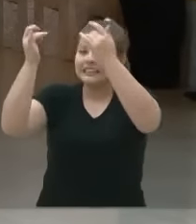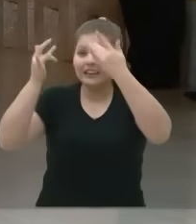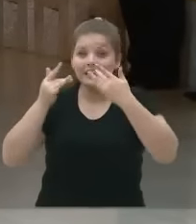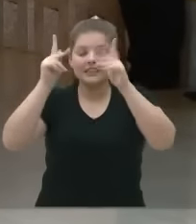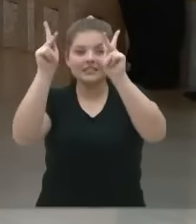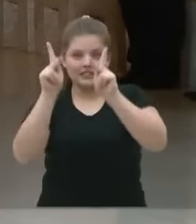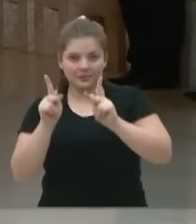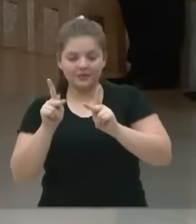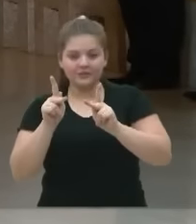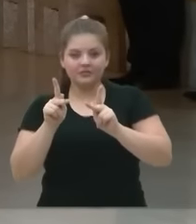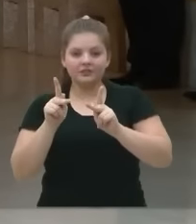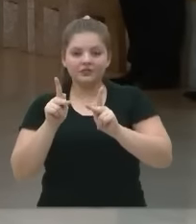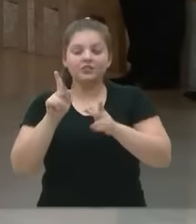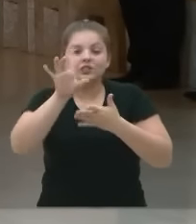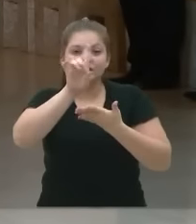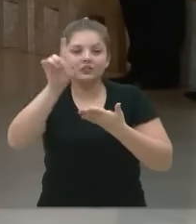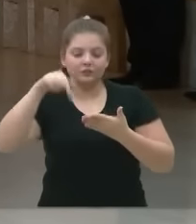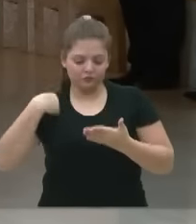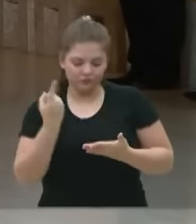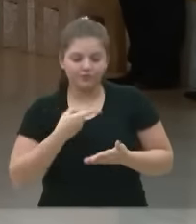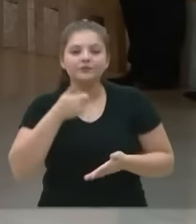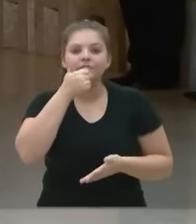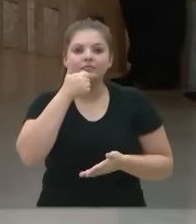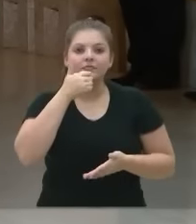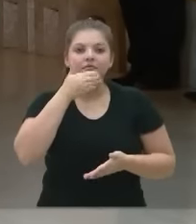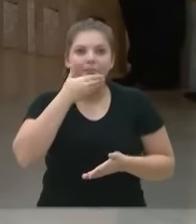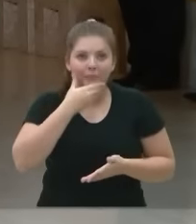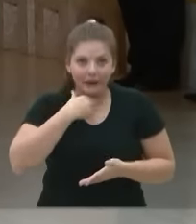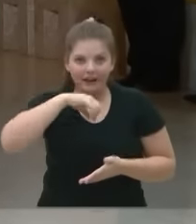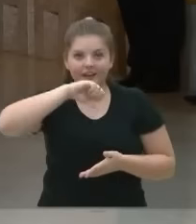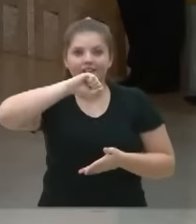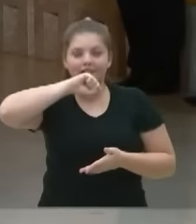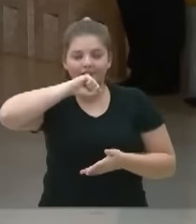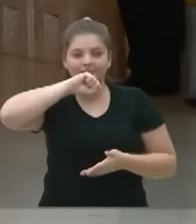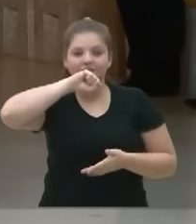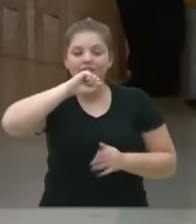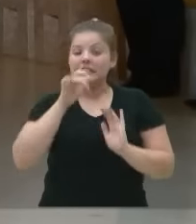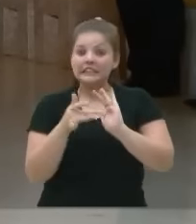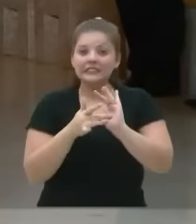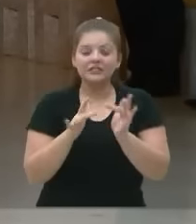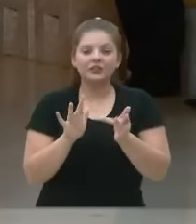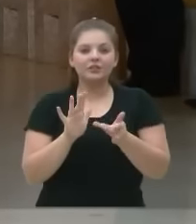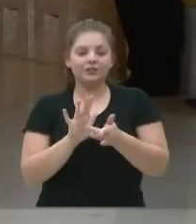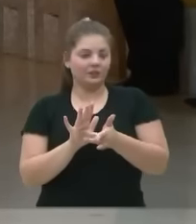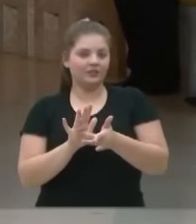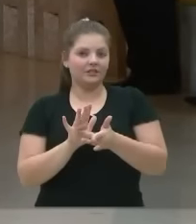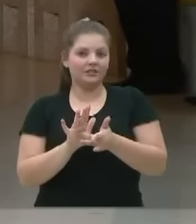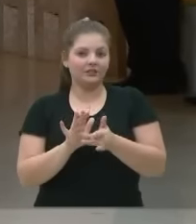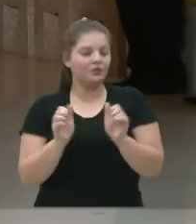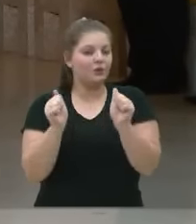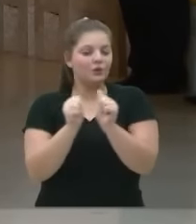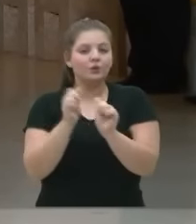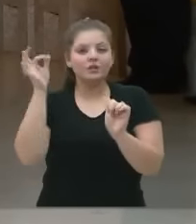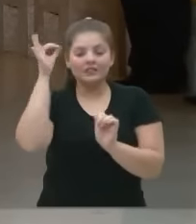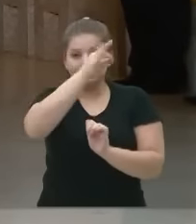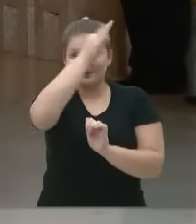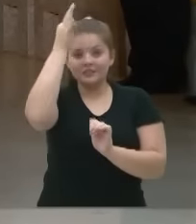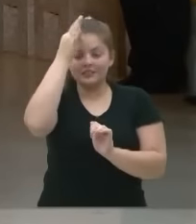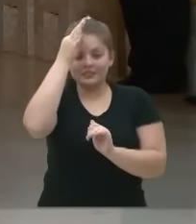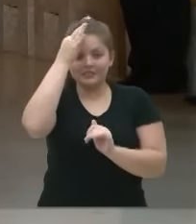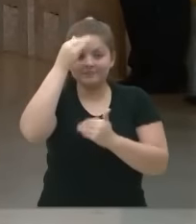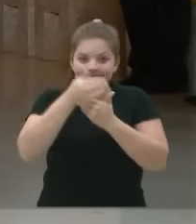paz de Deus, que é nosso Pai, de Jesus Cristo, com o Espírito